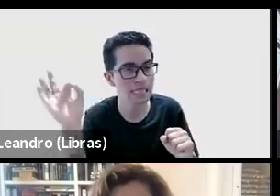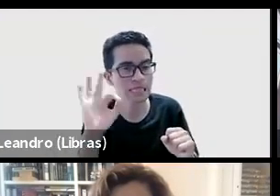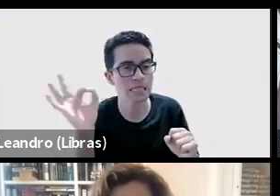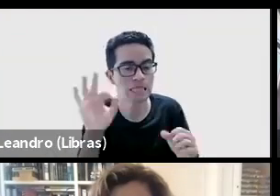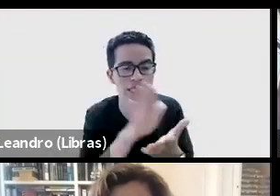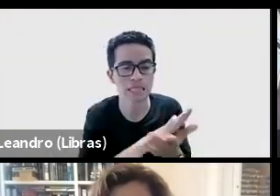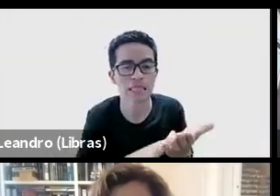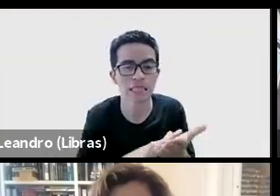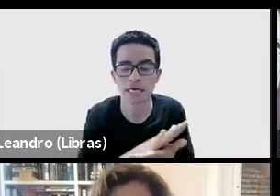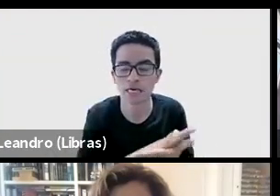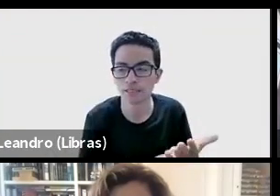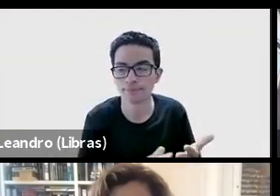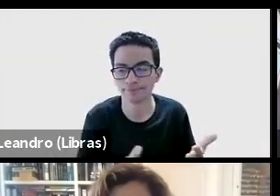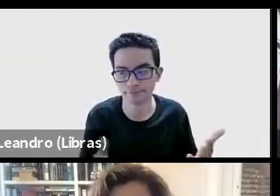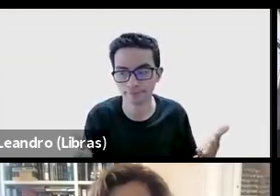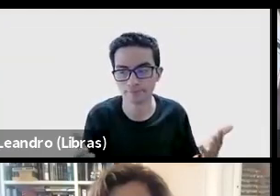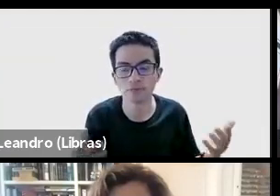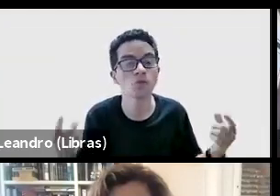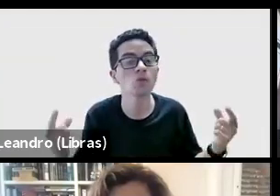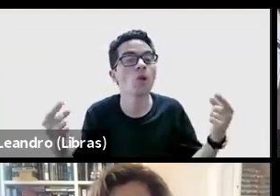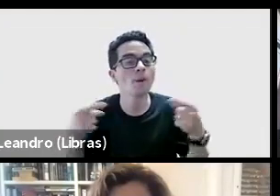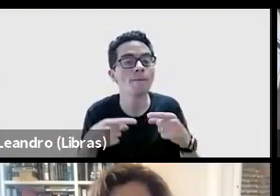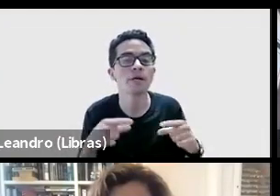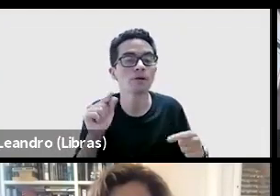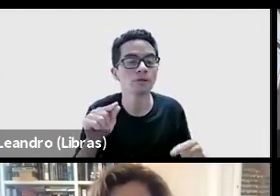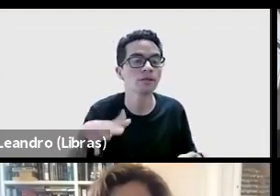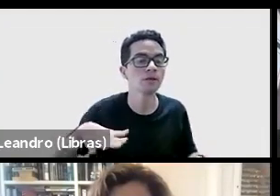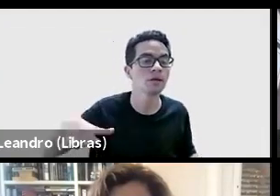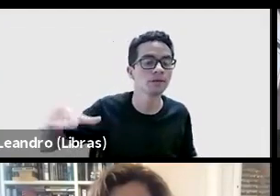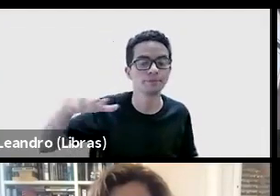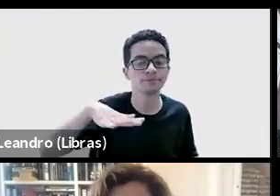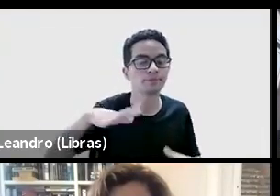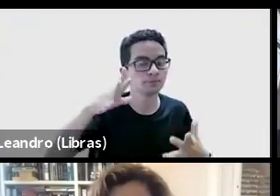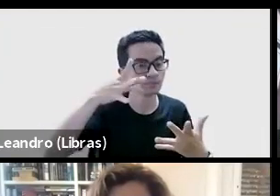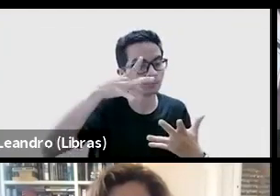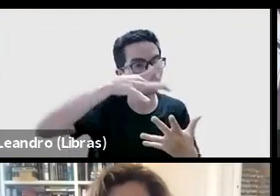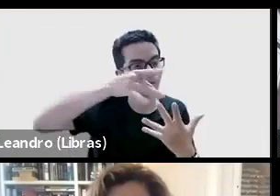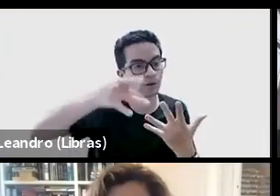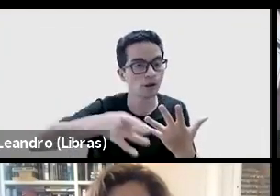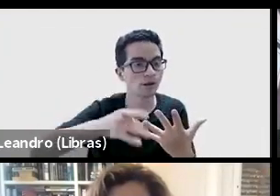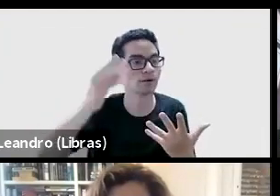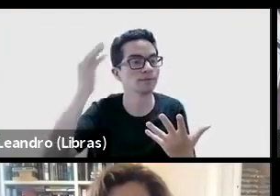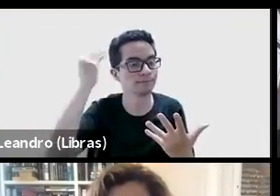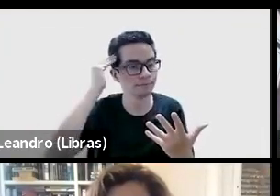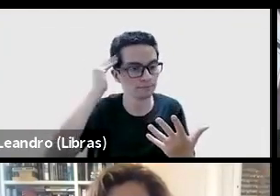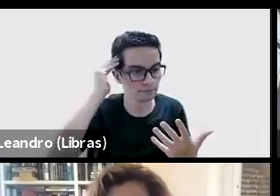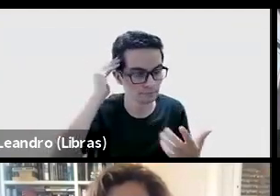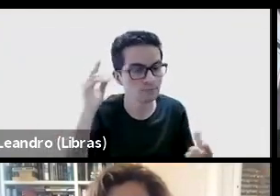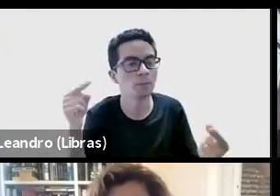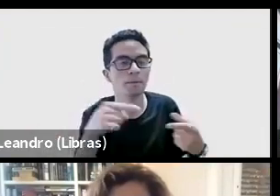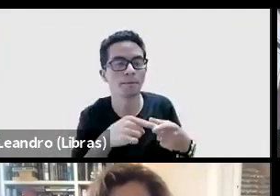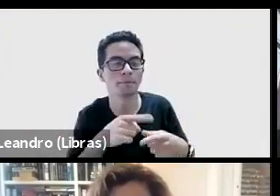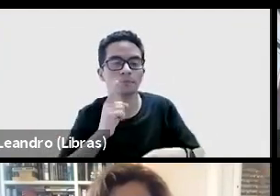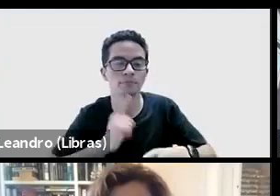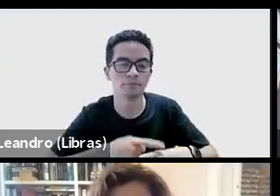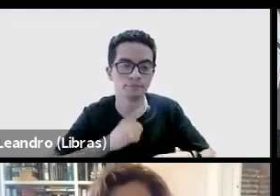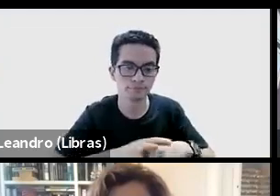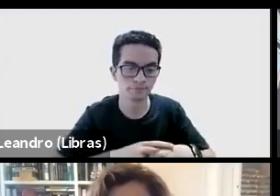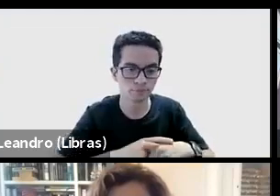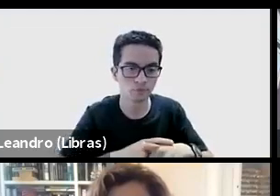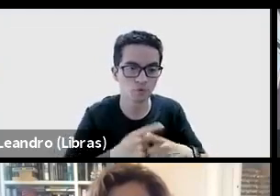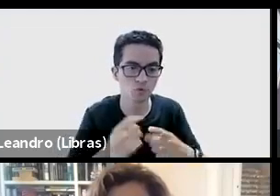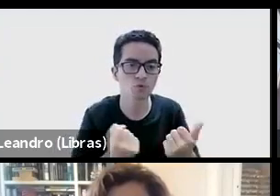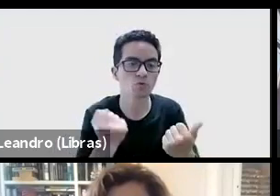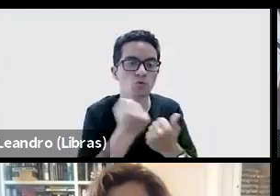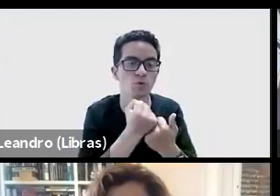eventualmente, né, faz isso tanto no nosso campo disciplinar, né, mais específico, às vezes, de uma subdisciplina, de